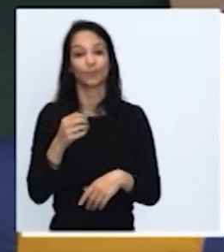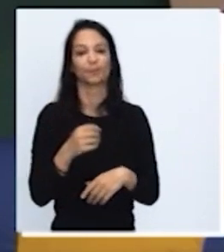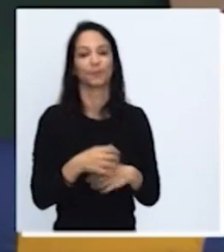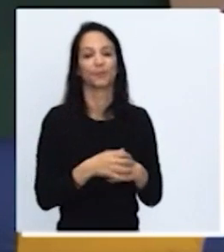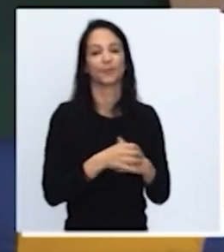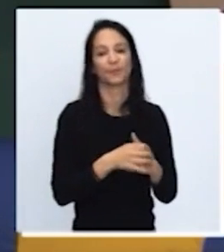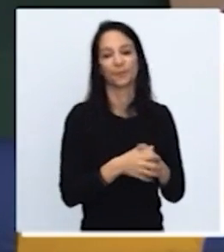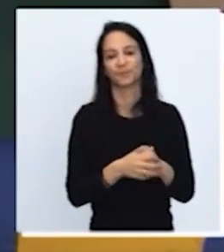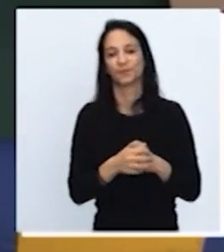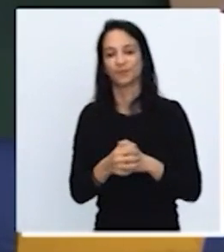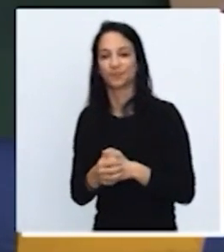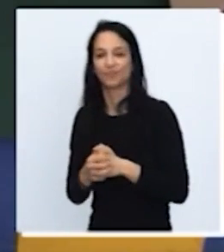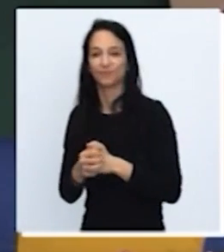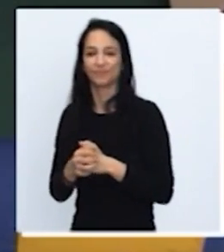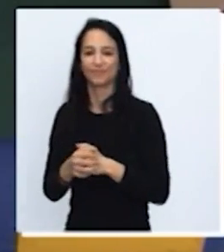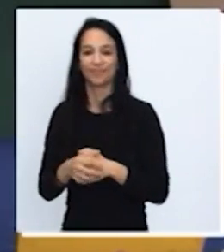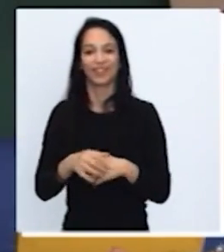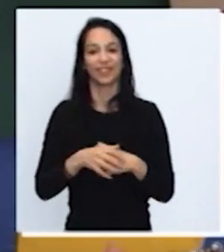som.